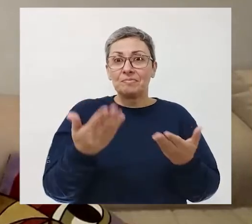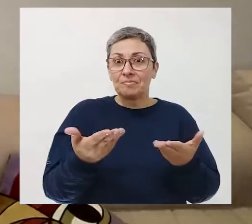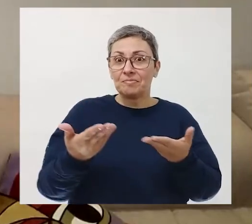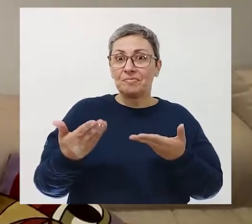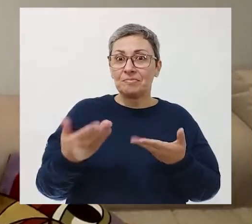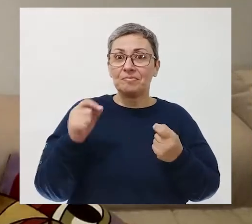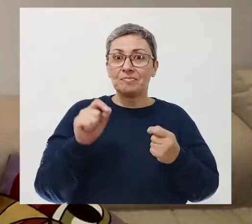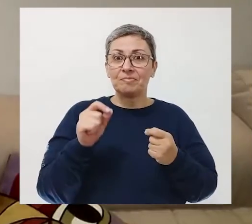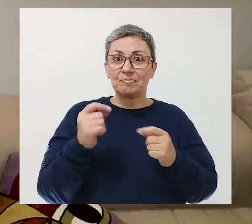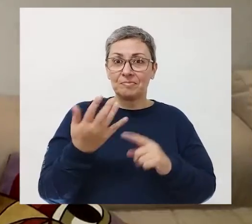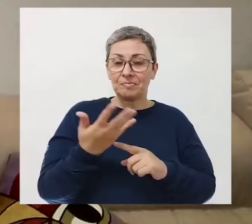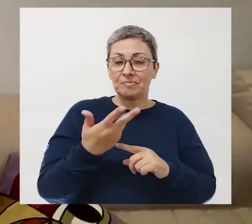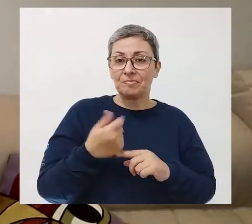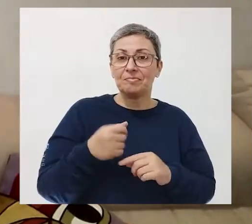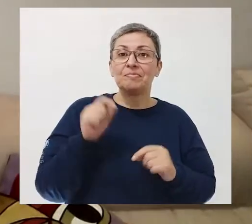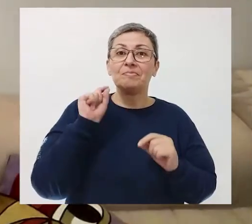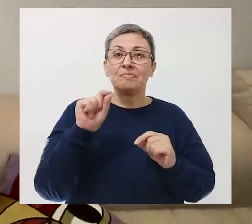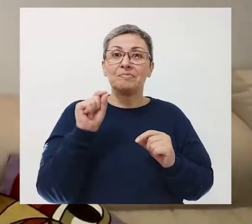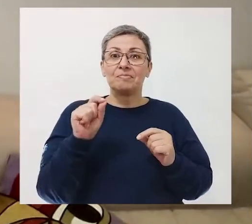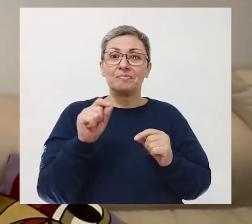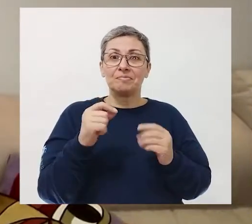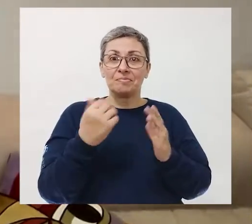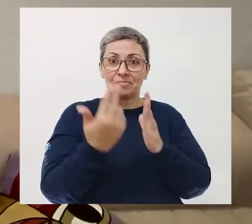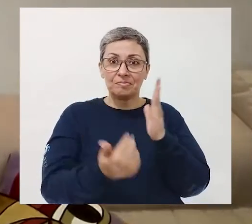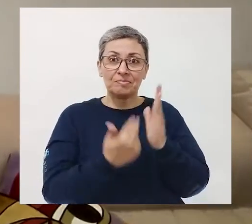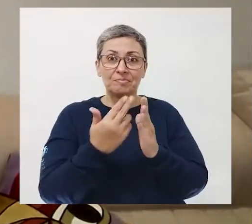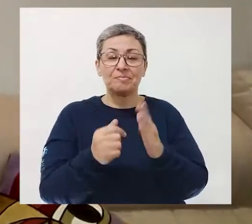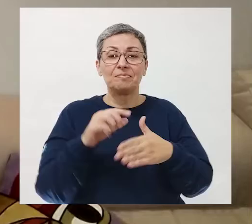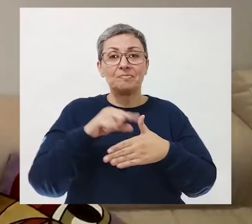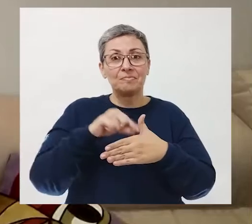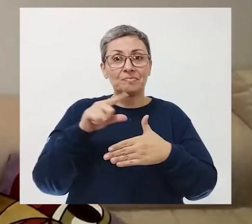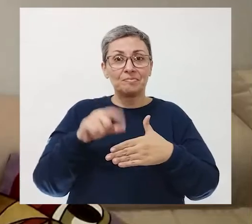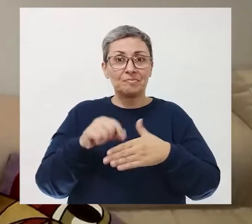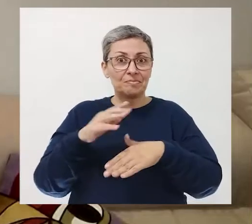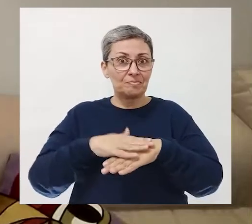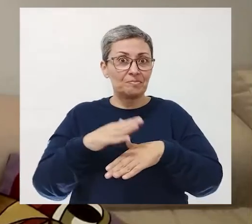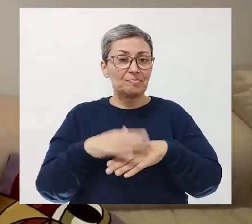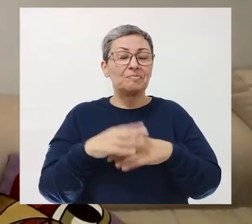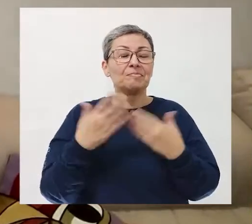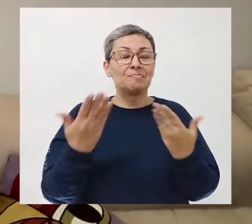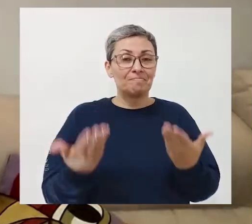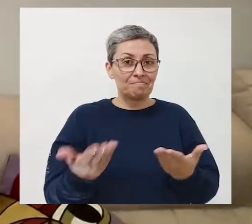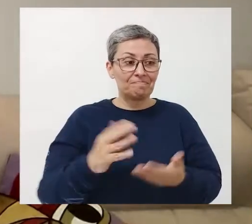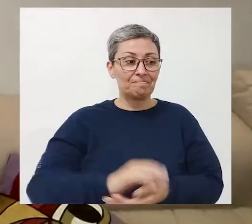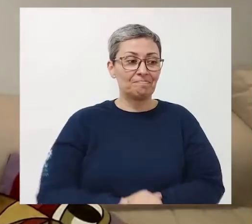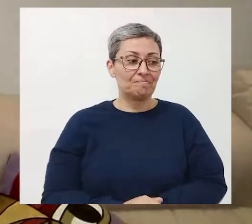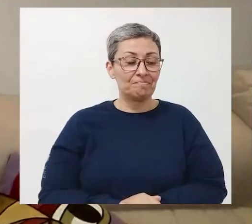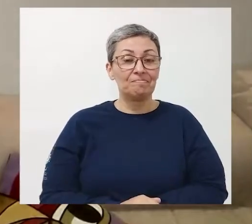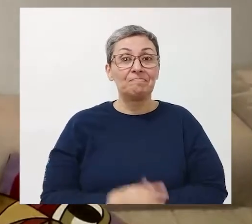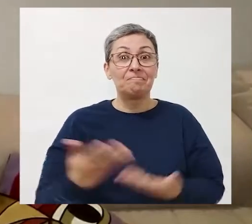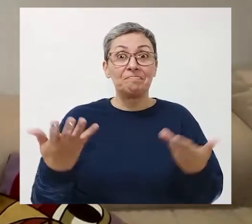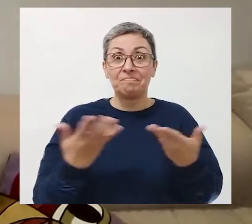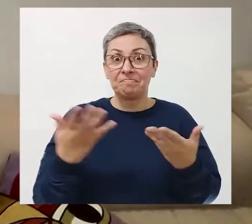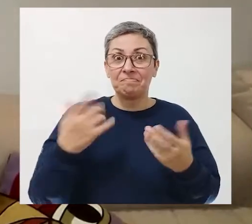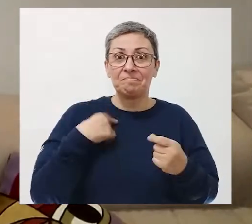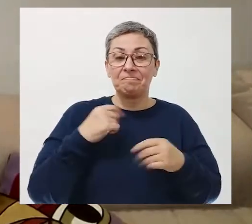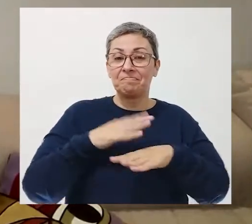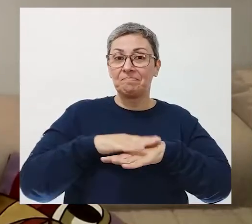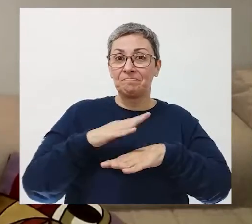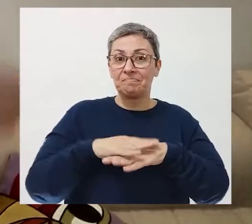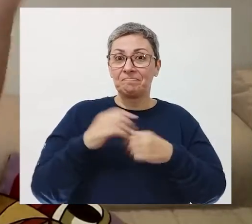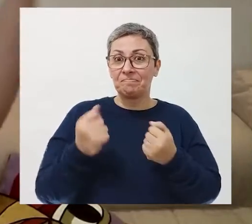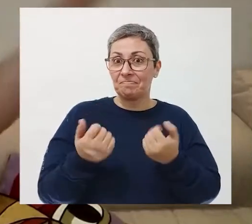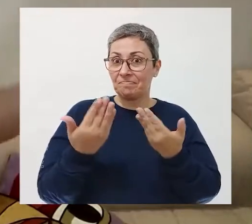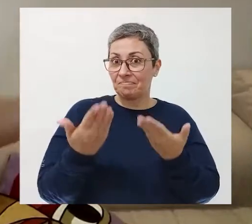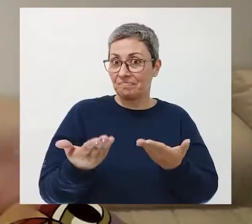uma obra que vocês fizeram para ilustrar o cordel que ela fez, né? O cordel dela. Assim como ela fez para